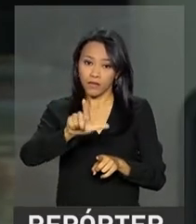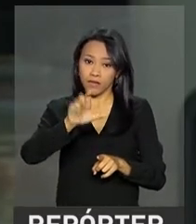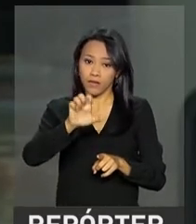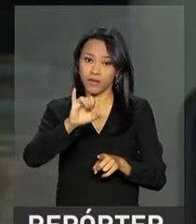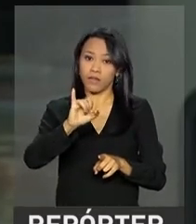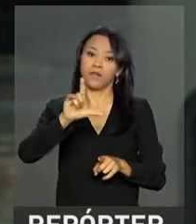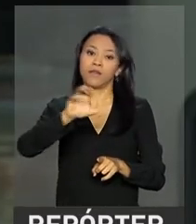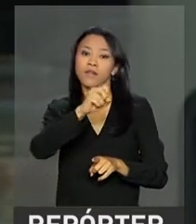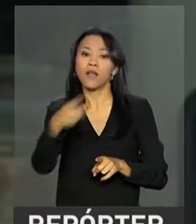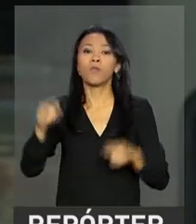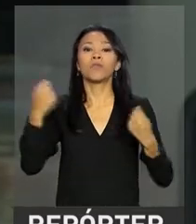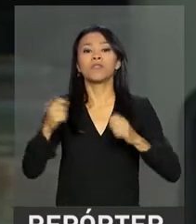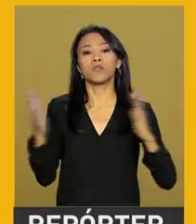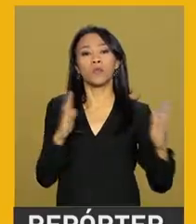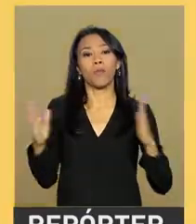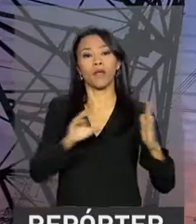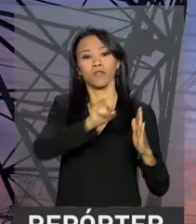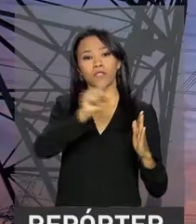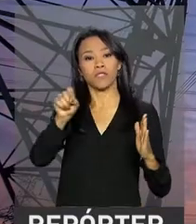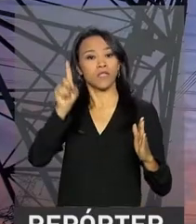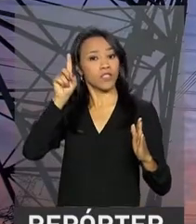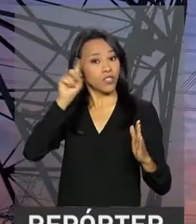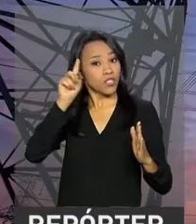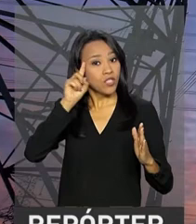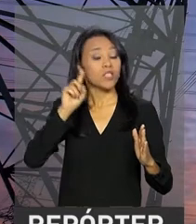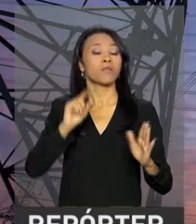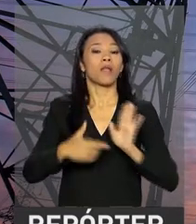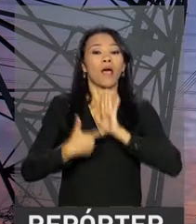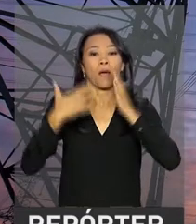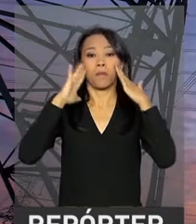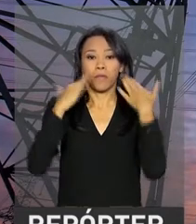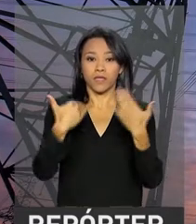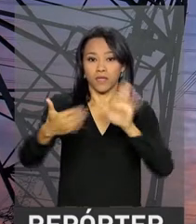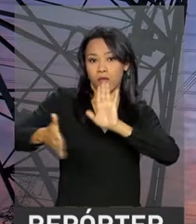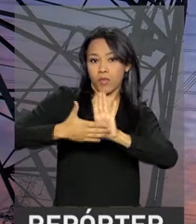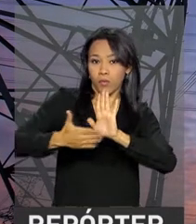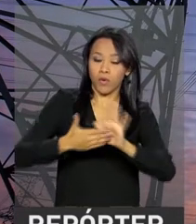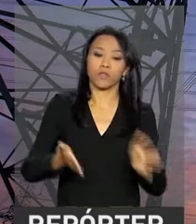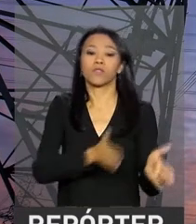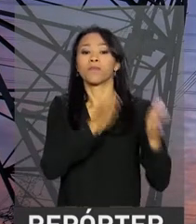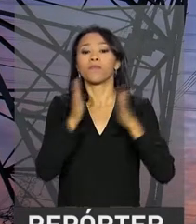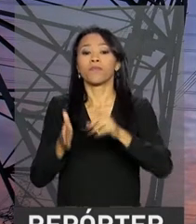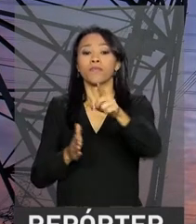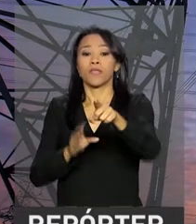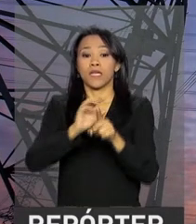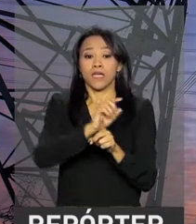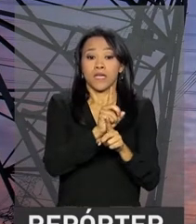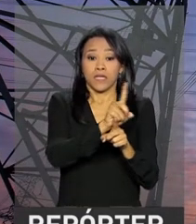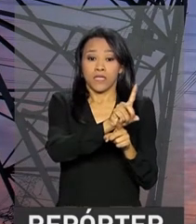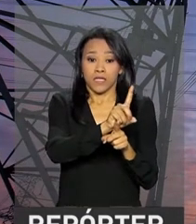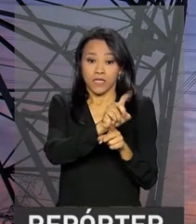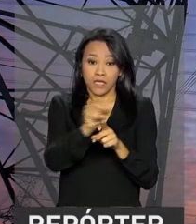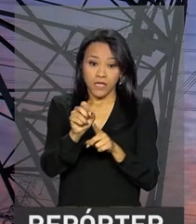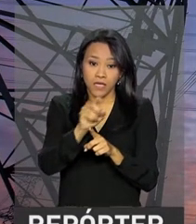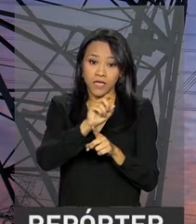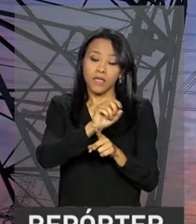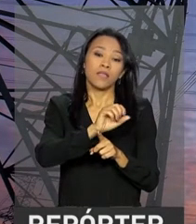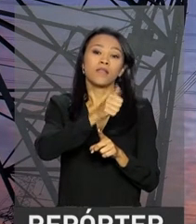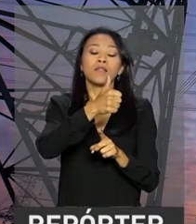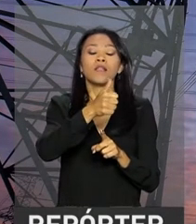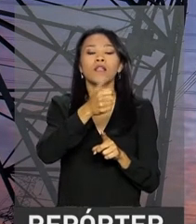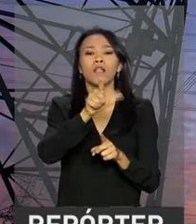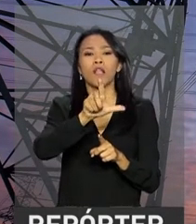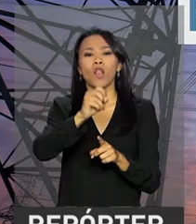apresentação das propostas vão ser licitados 11 lotes de linhas de transmissão de energia em dez estados